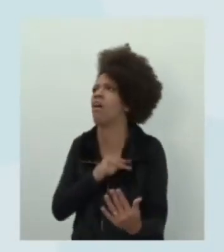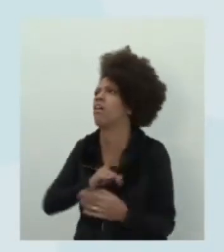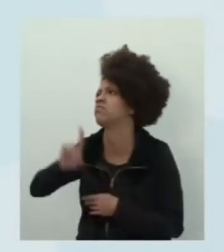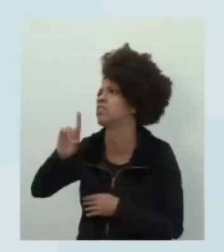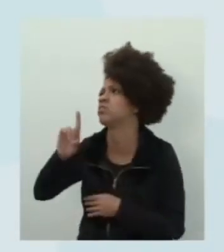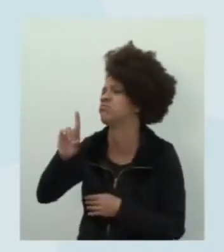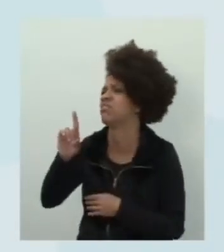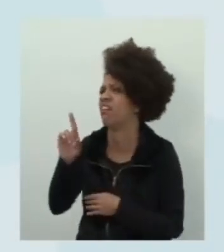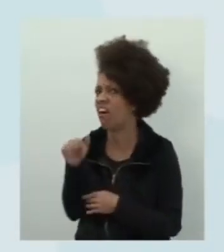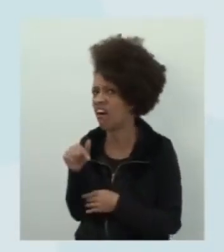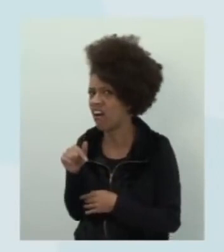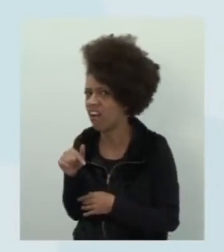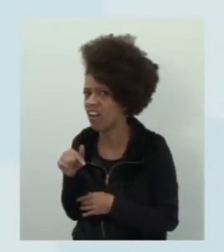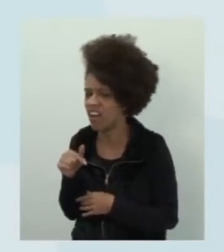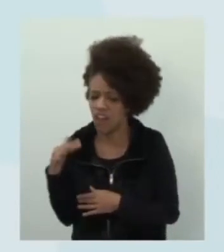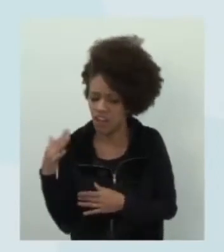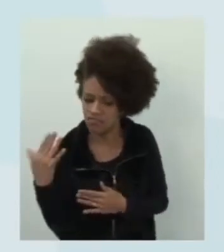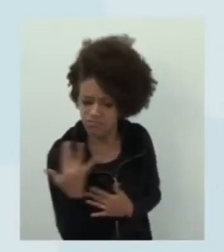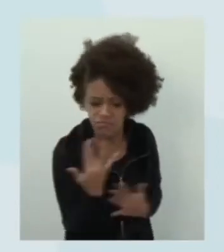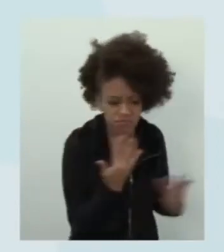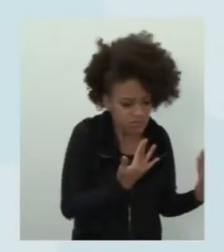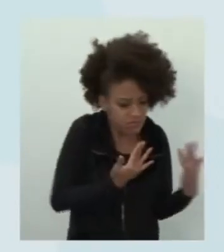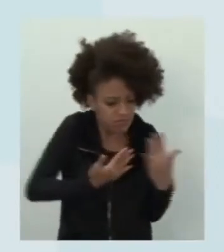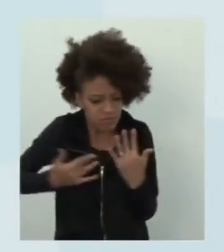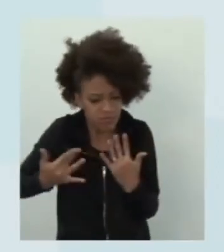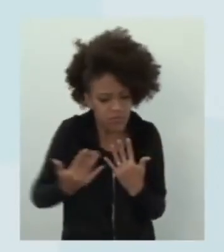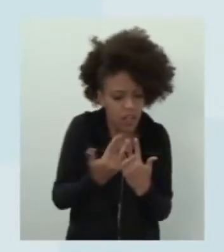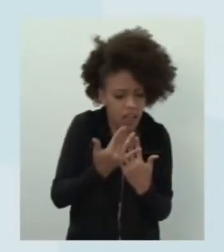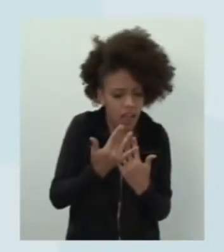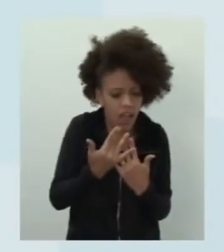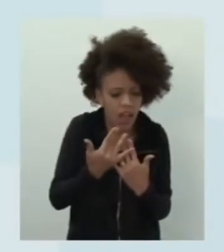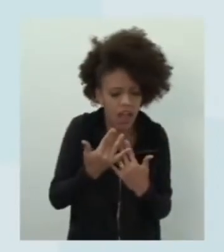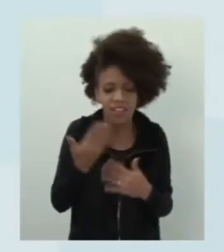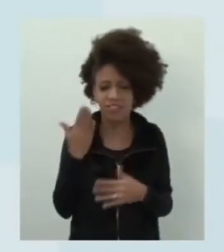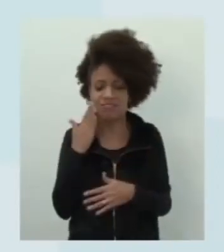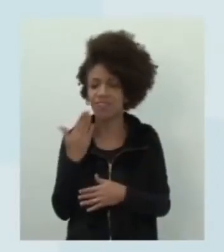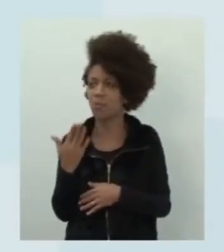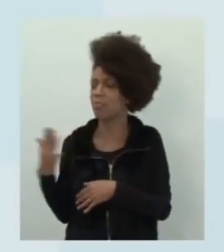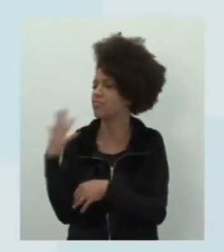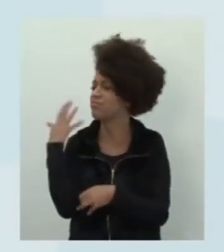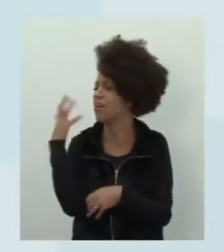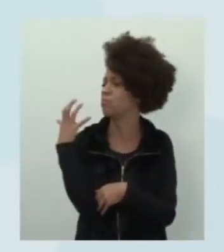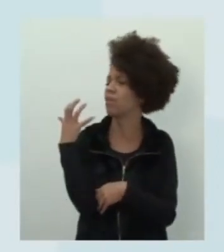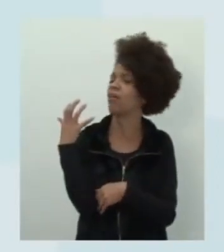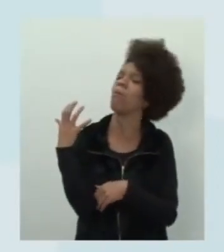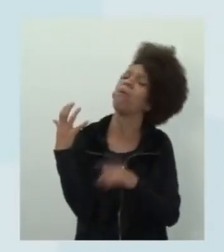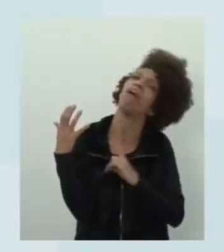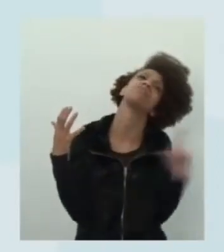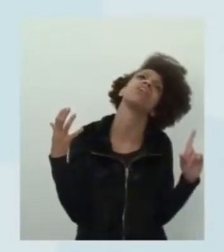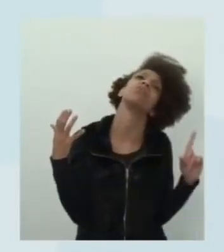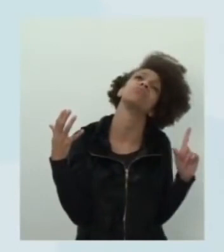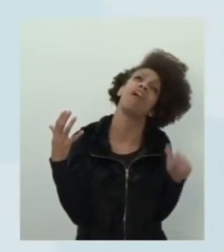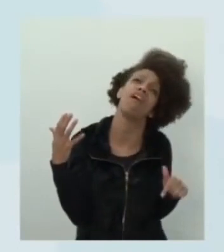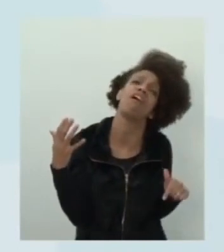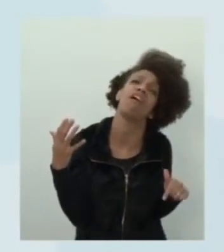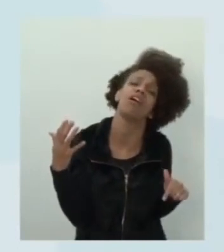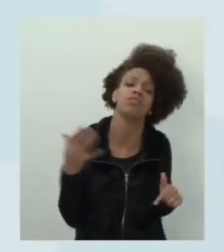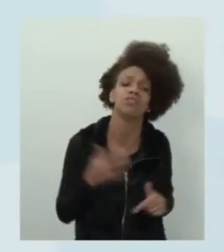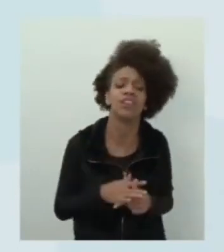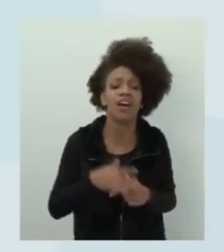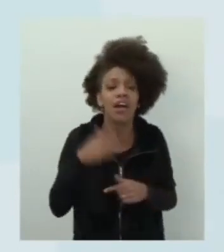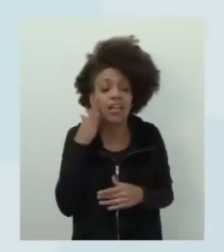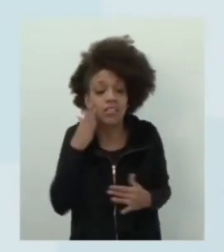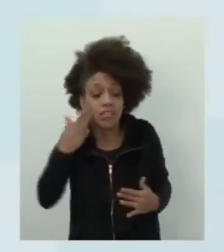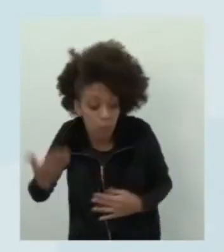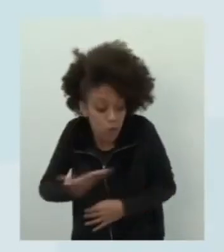eu é? Ai flores do verde ramo, se saberes novas do meu amado, ai Deus, eu é? Saberes novas do